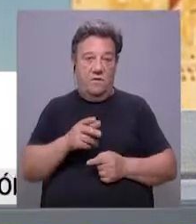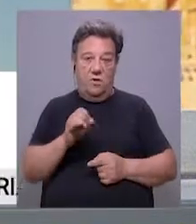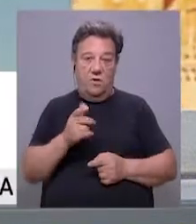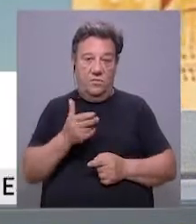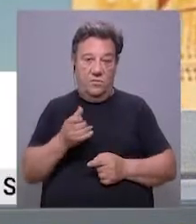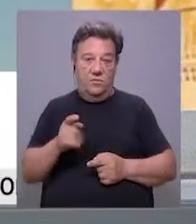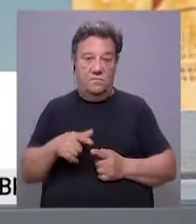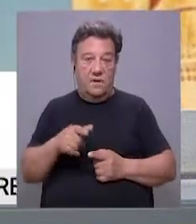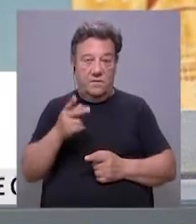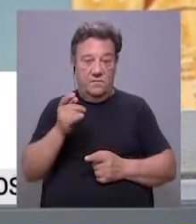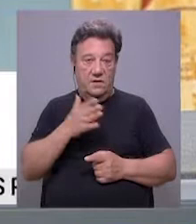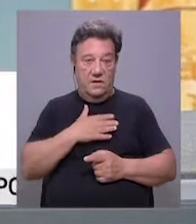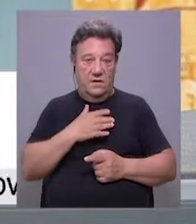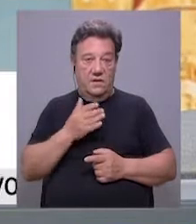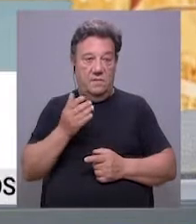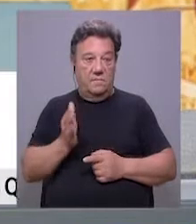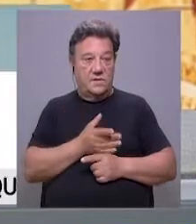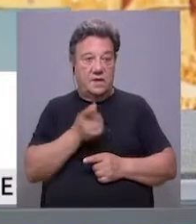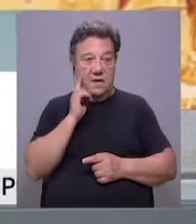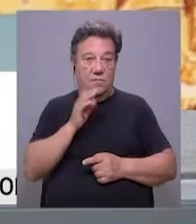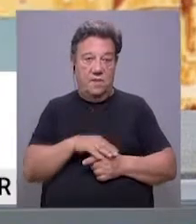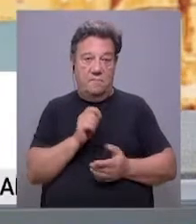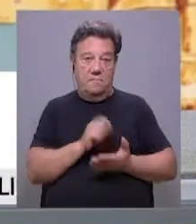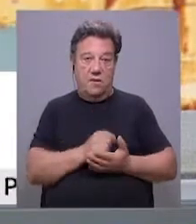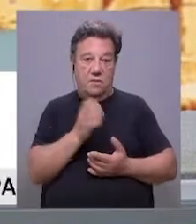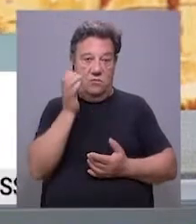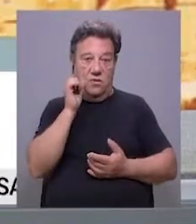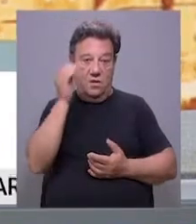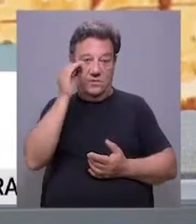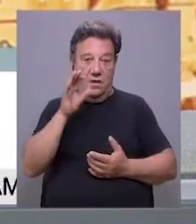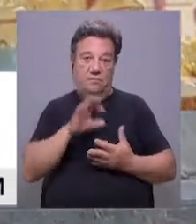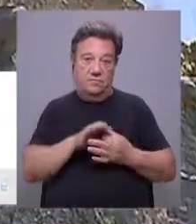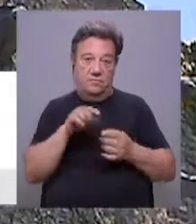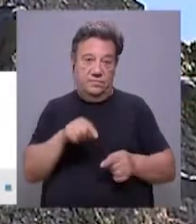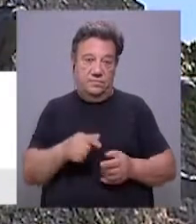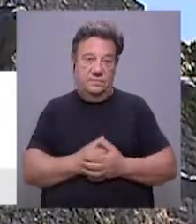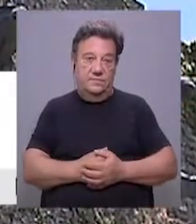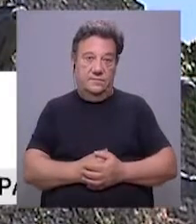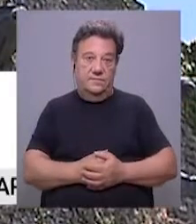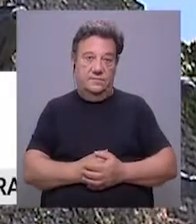época sem assinalar este marco cultural para a região.